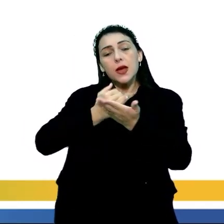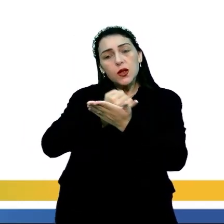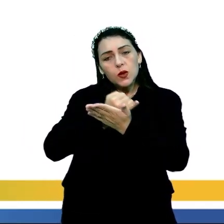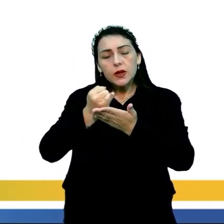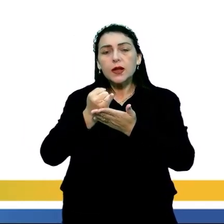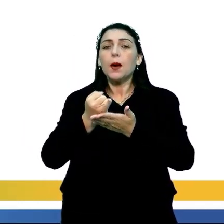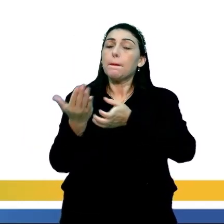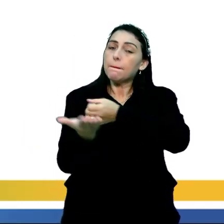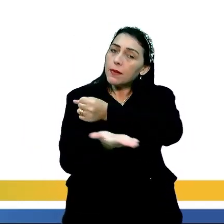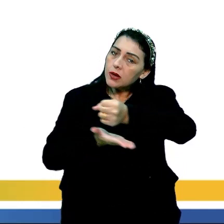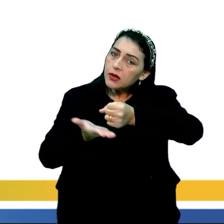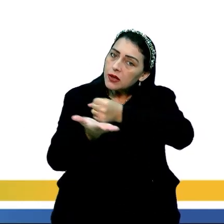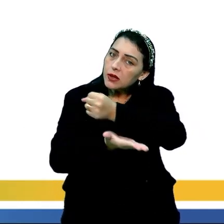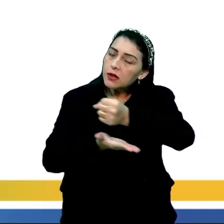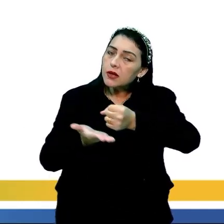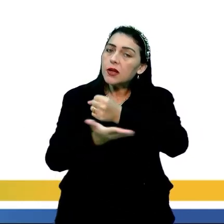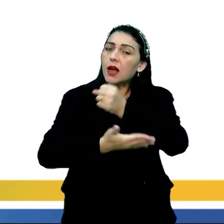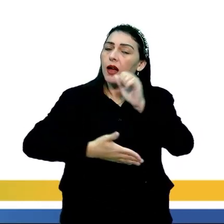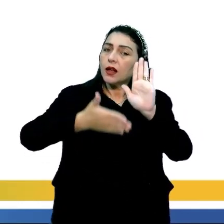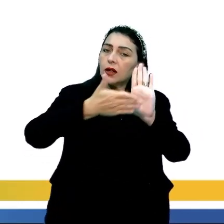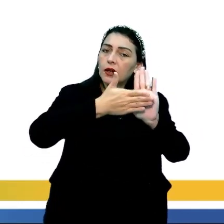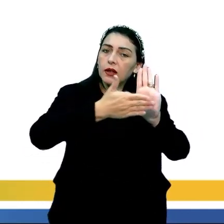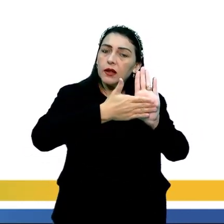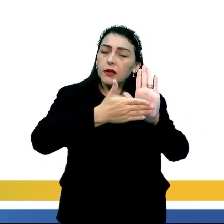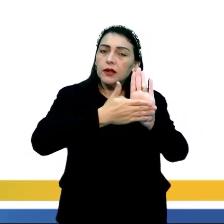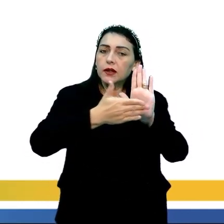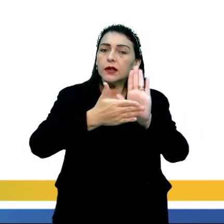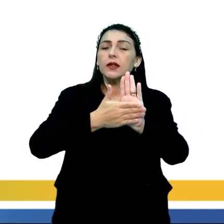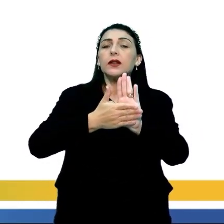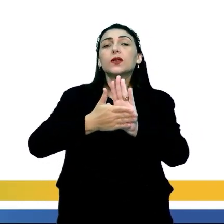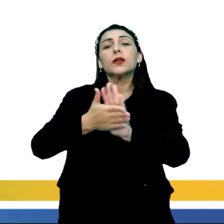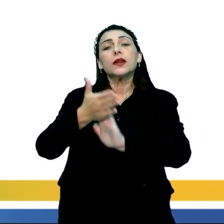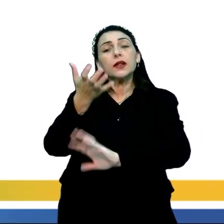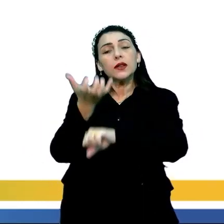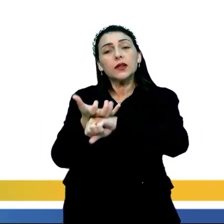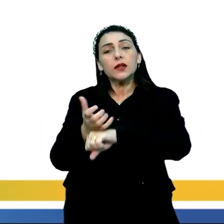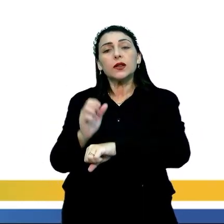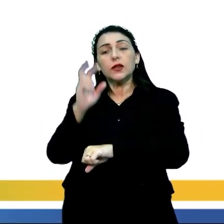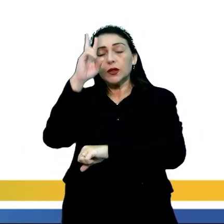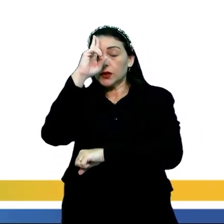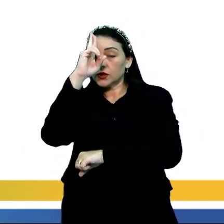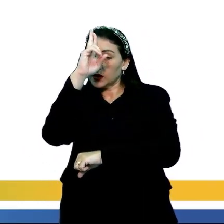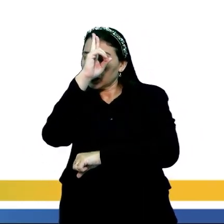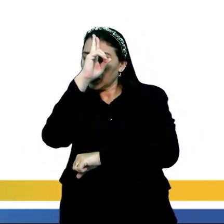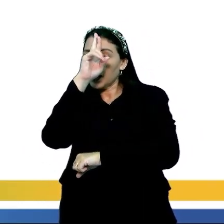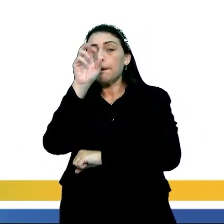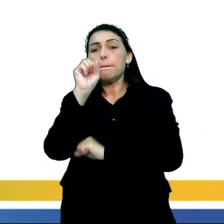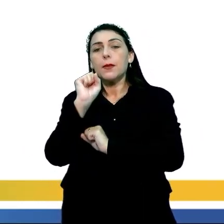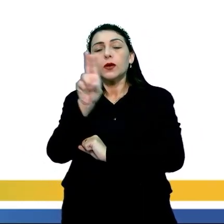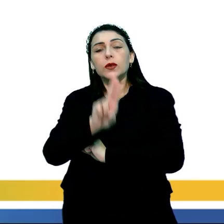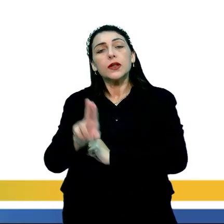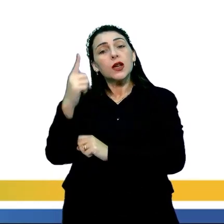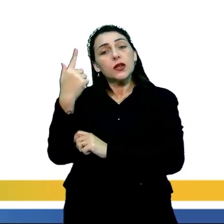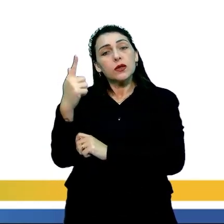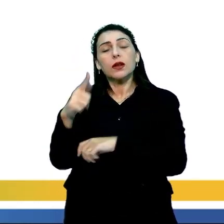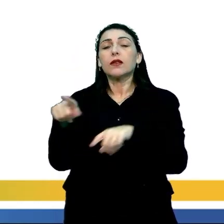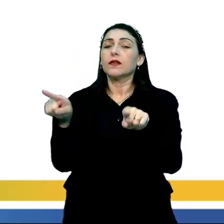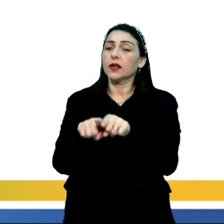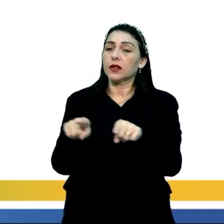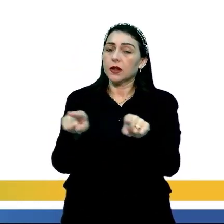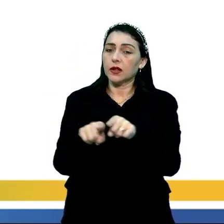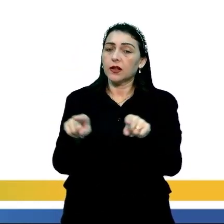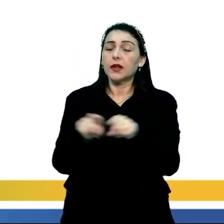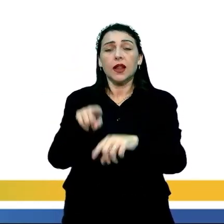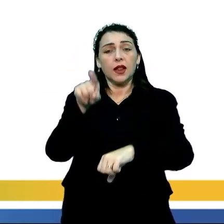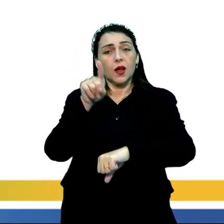introdução baseada, né, nas áreas do conhecimento de história ali, eu posso utilizar geografia também,